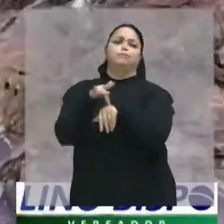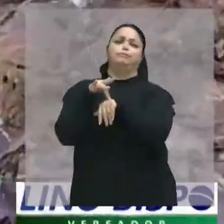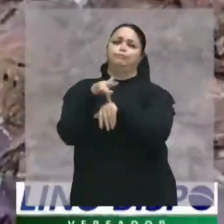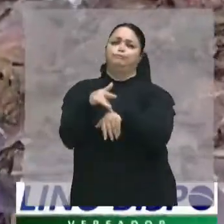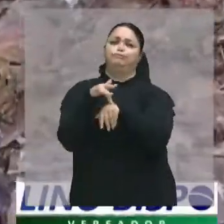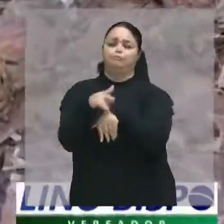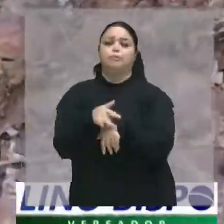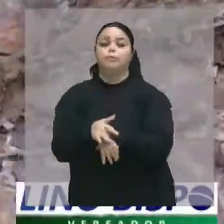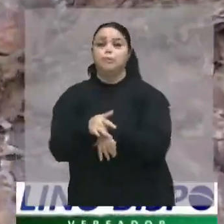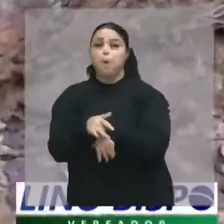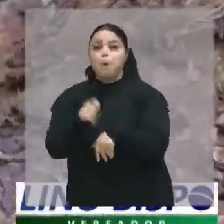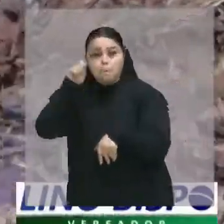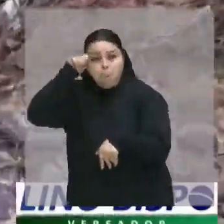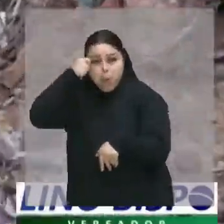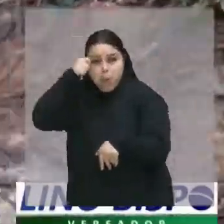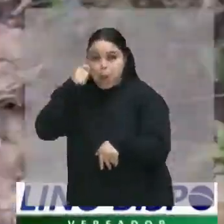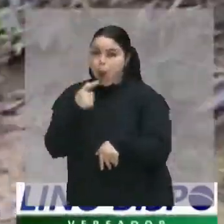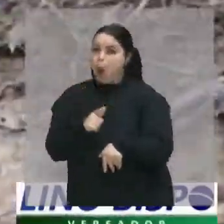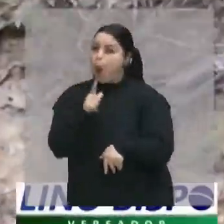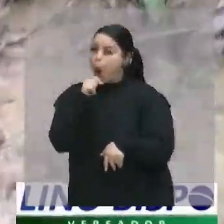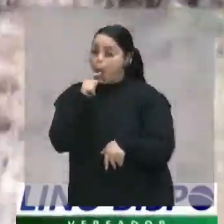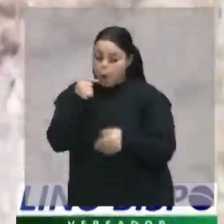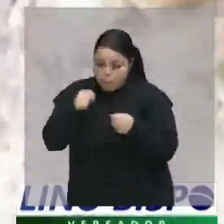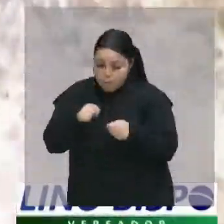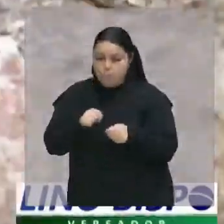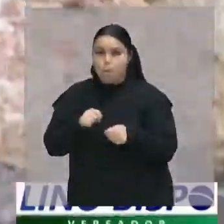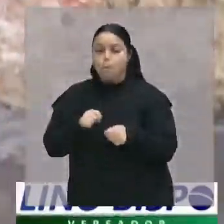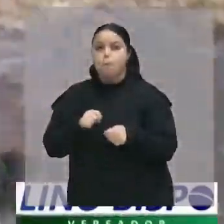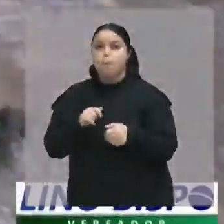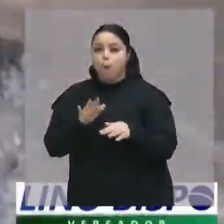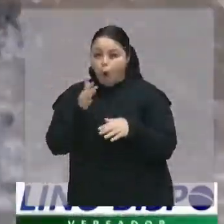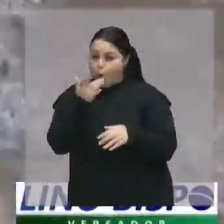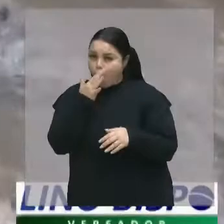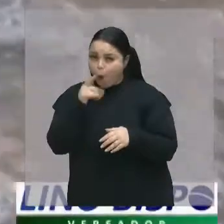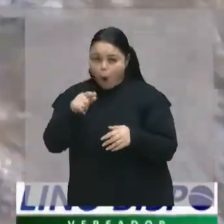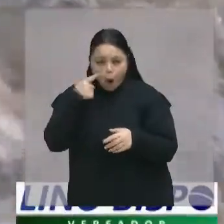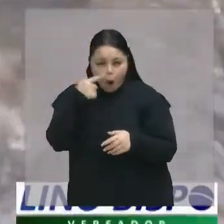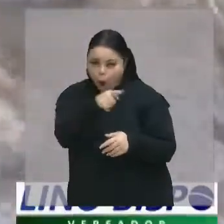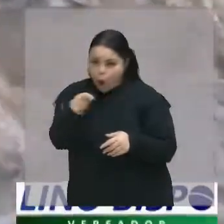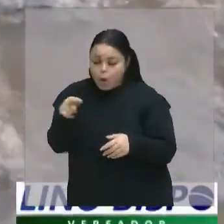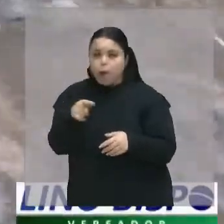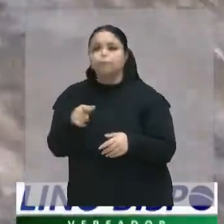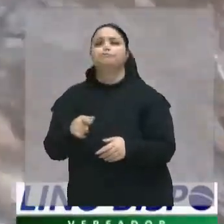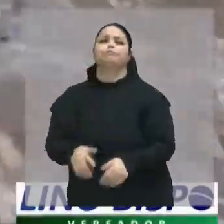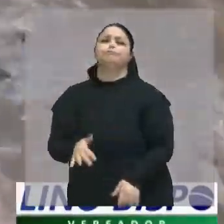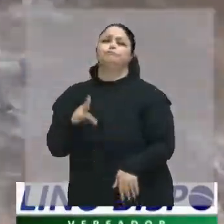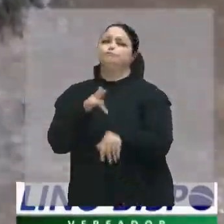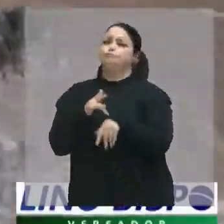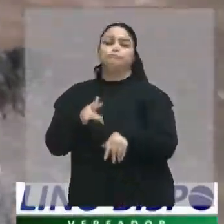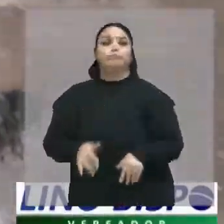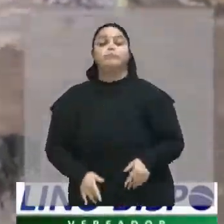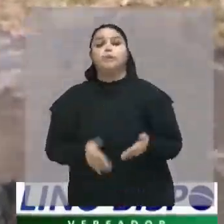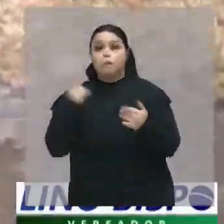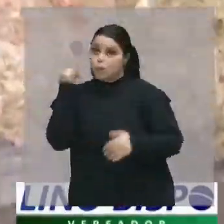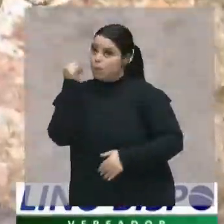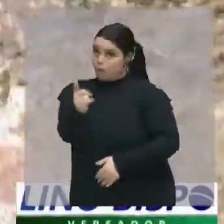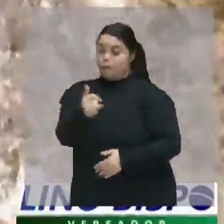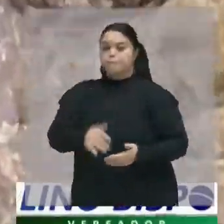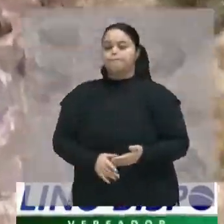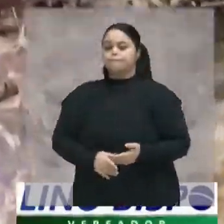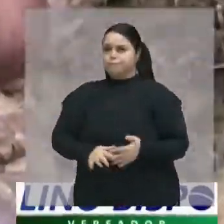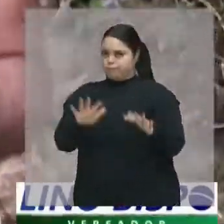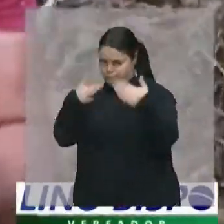Olha que cor de água. É lamentável ver isso. Mas eu quero dizer aqui para vocês, isso é para